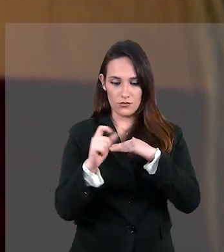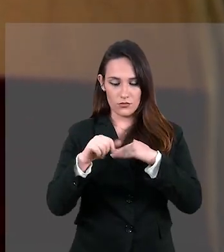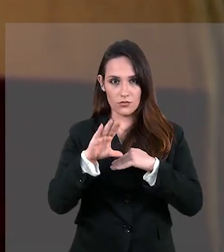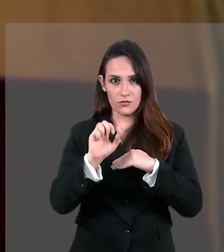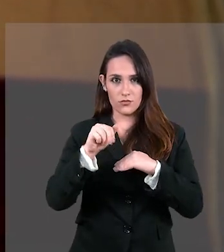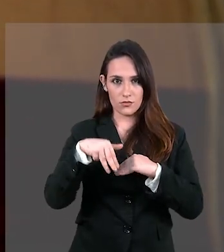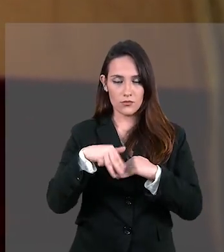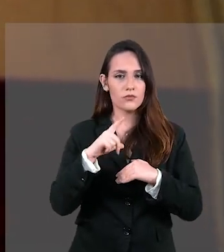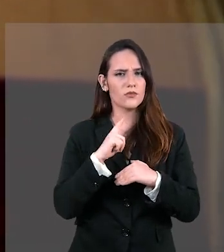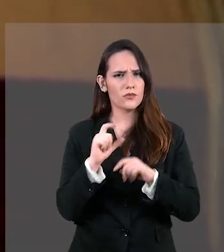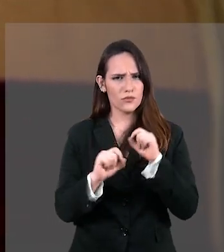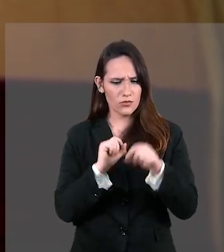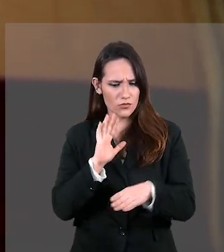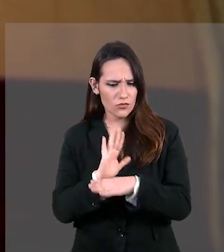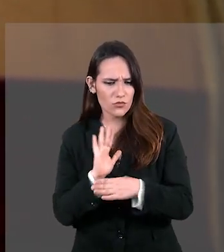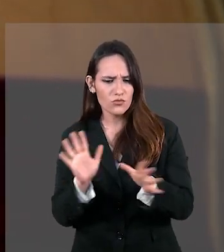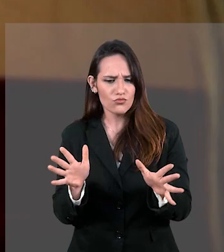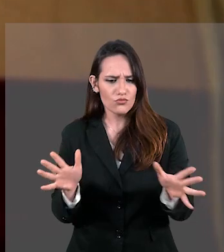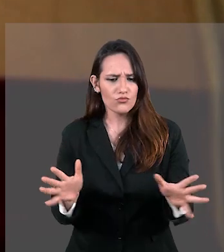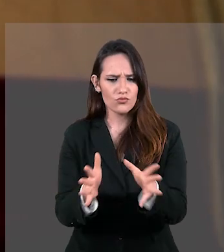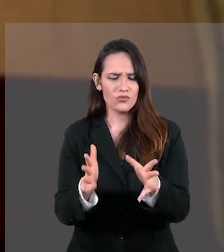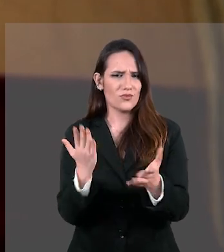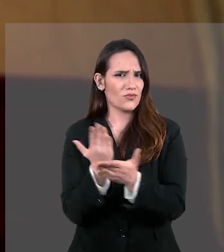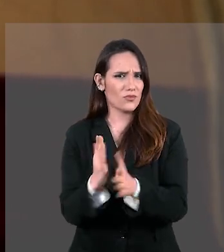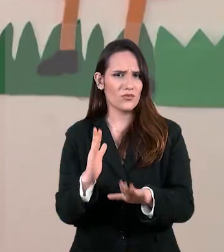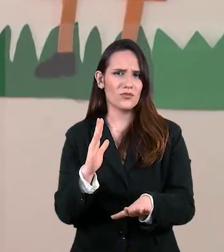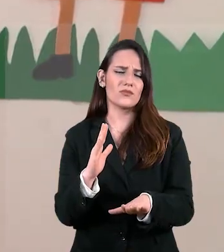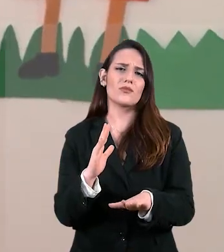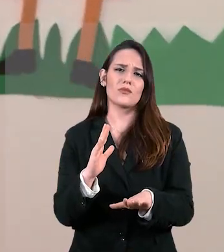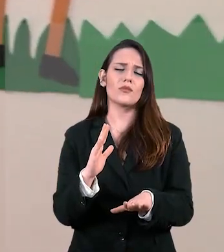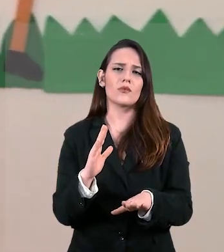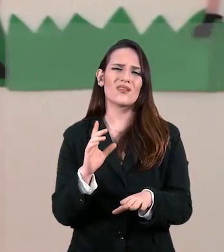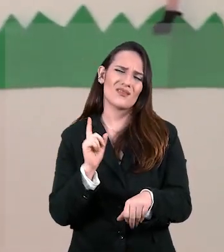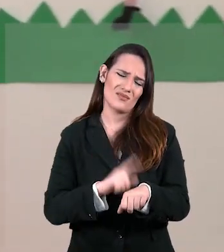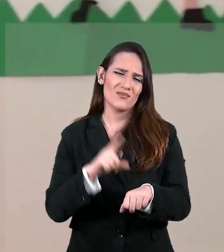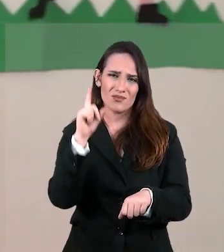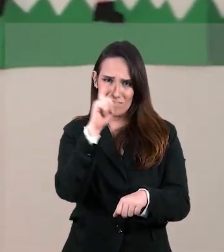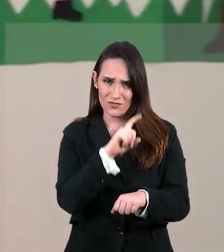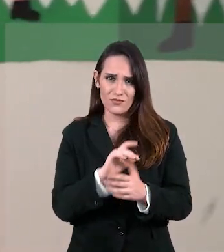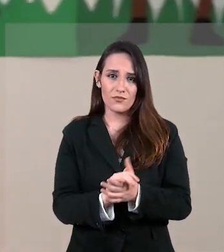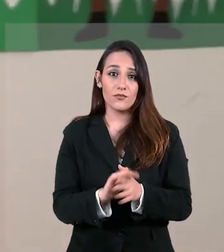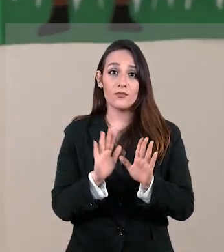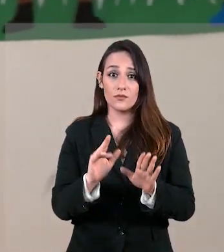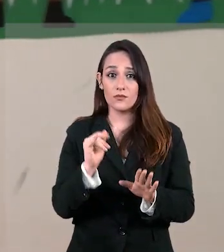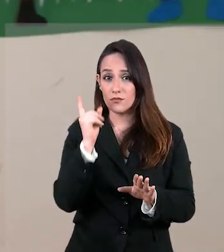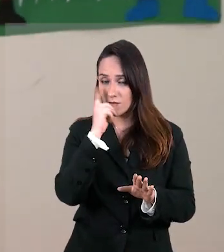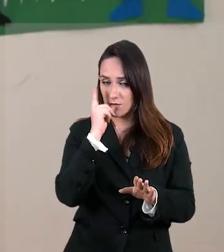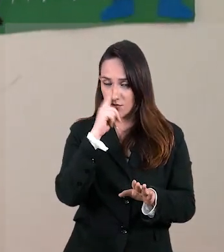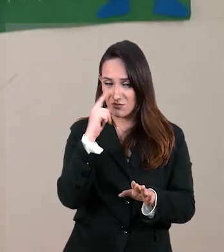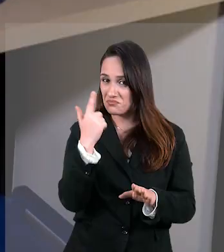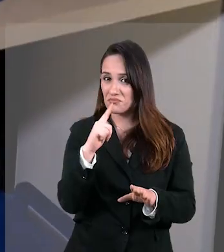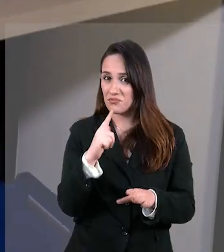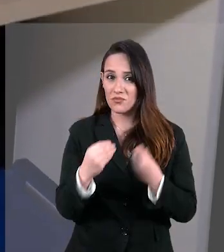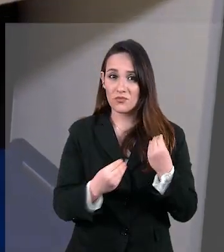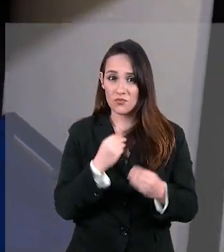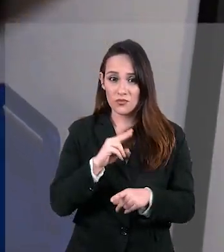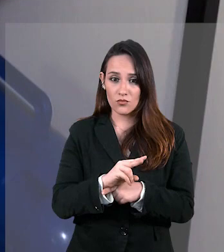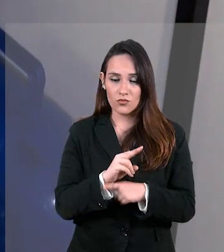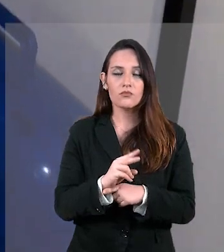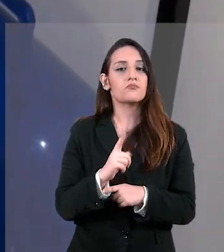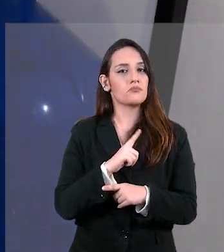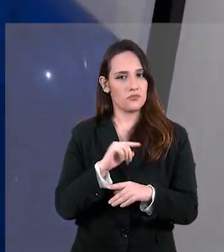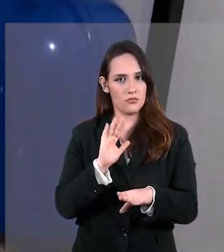são amparadas e acolhidas para enfrentar esse momento difícil. As mães que não têm onde deixar as crianças